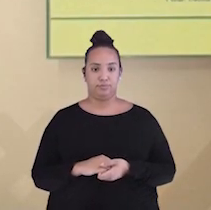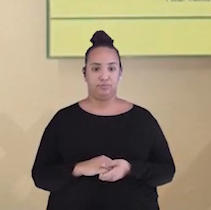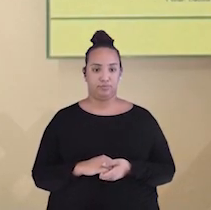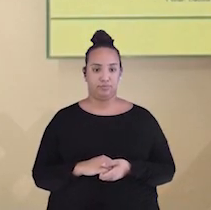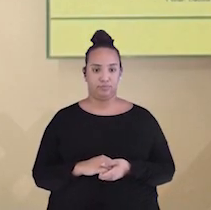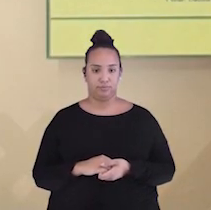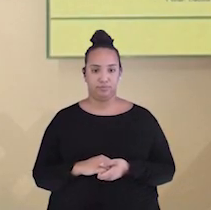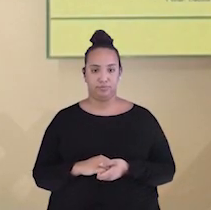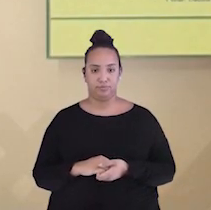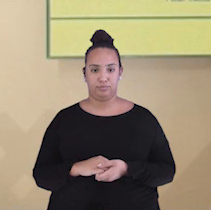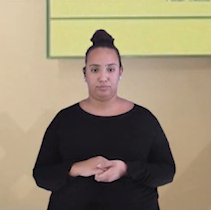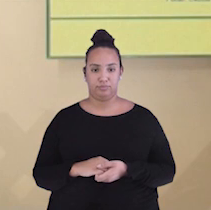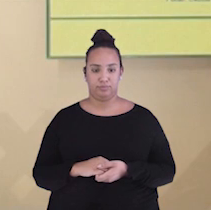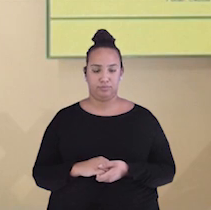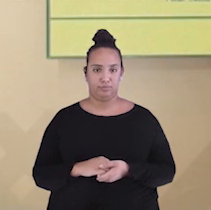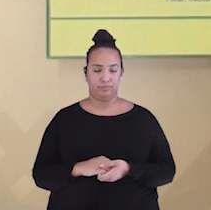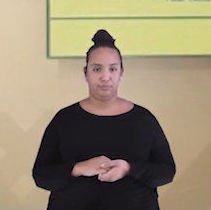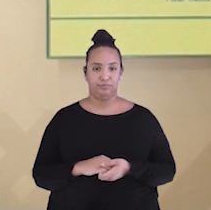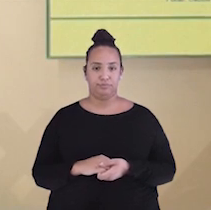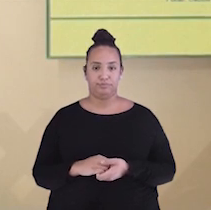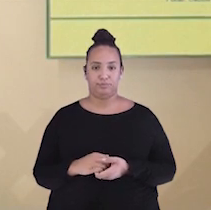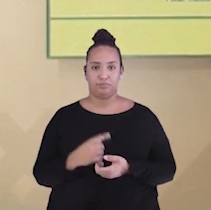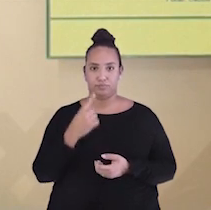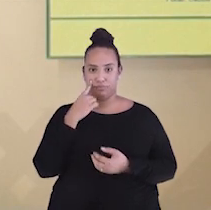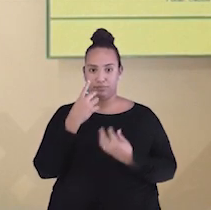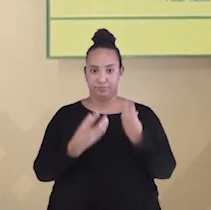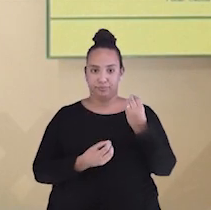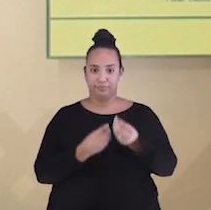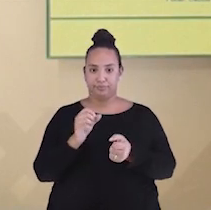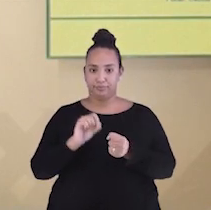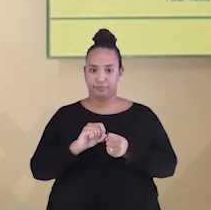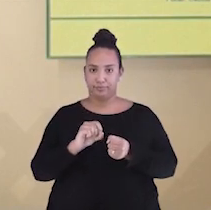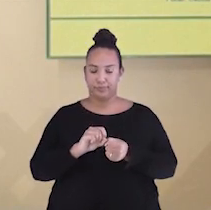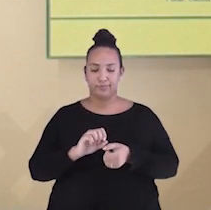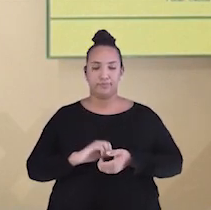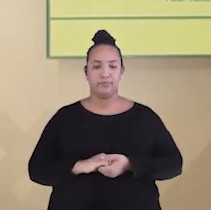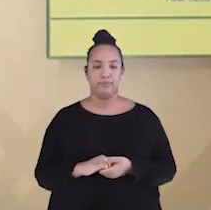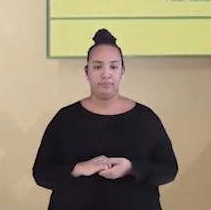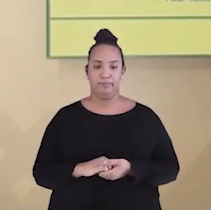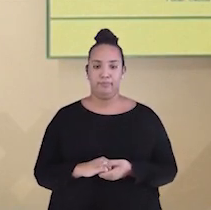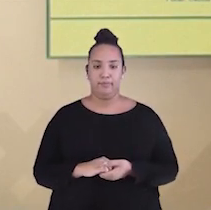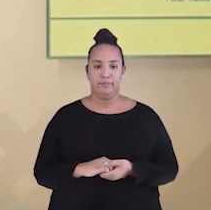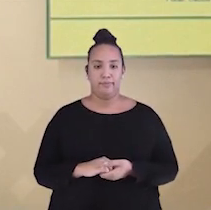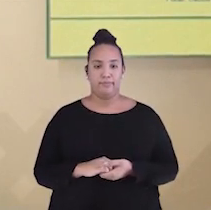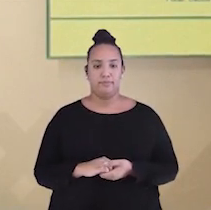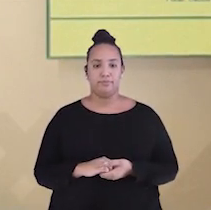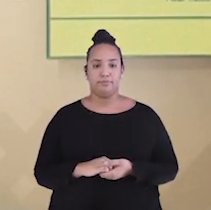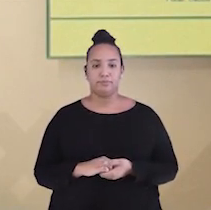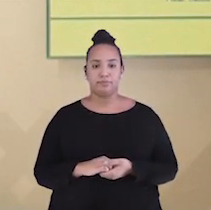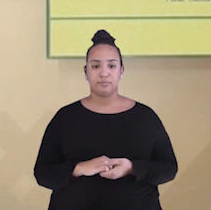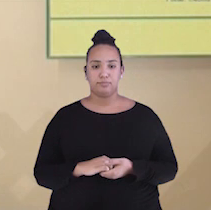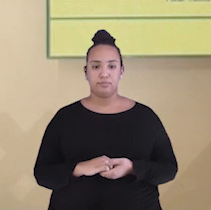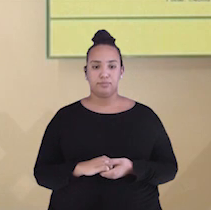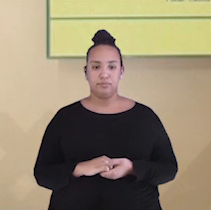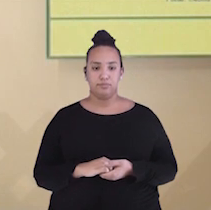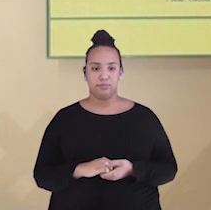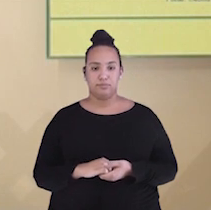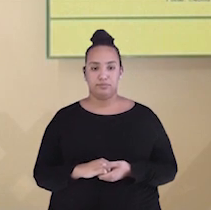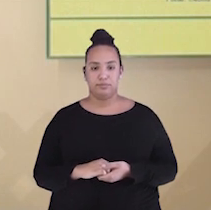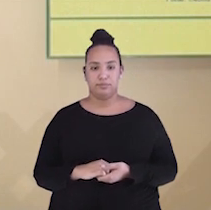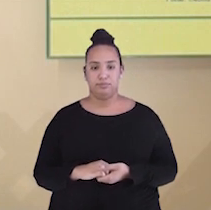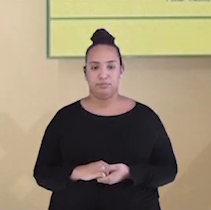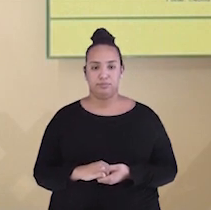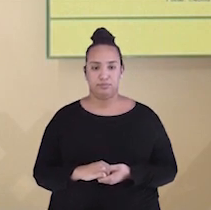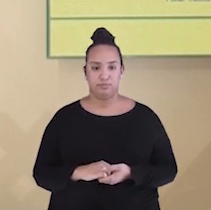Puxar os bracinhos pra cima. Isso, puxar os bracinhos pra cima. Desse jeitinho, ó. E agora é onde entra